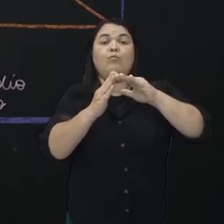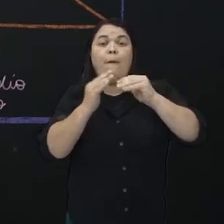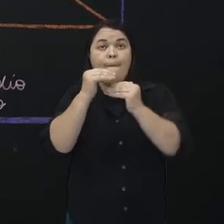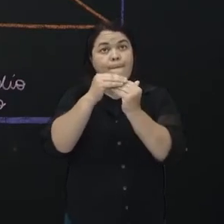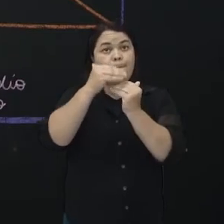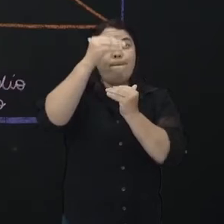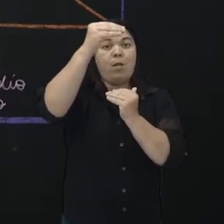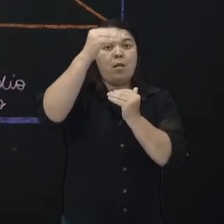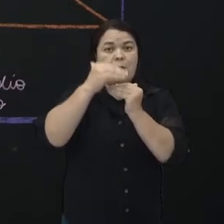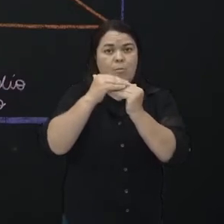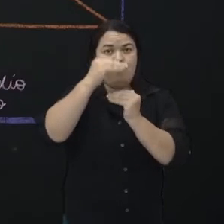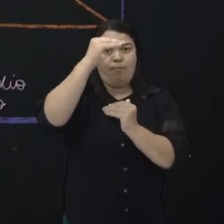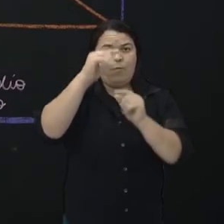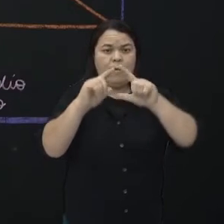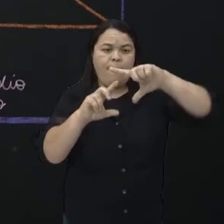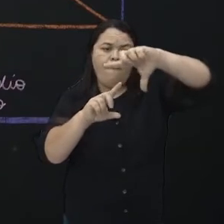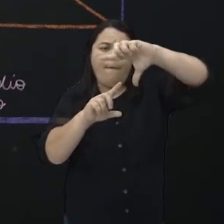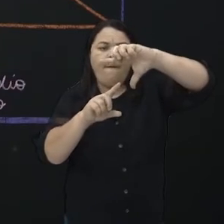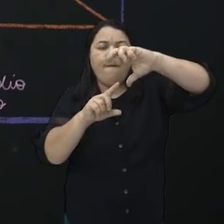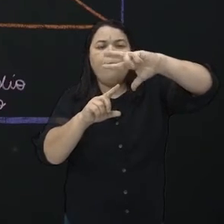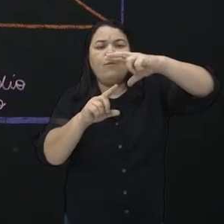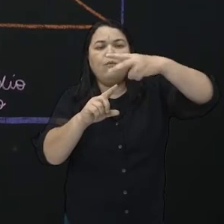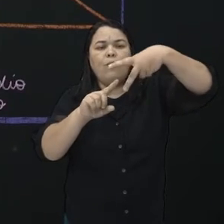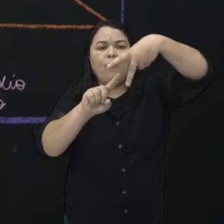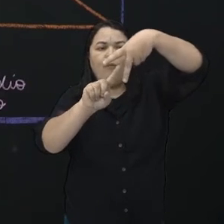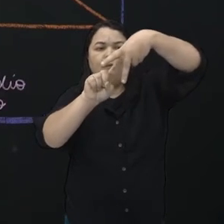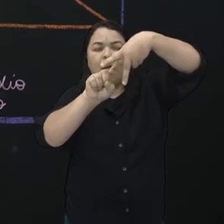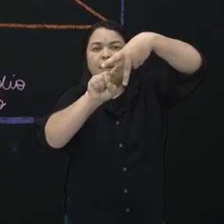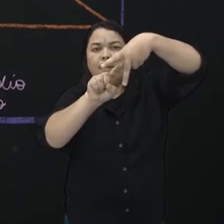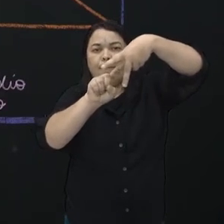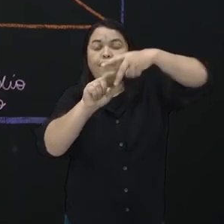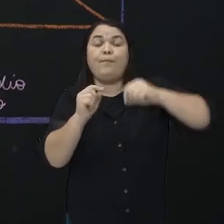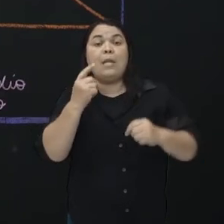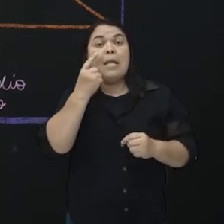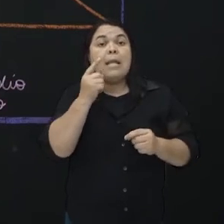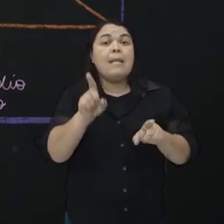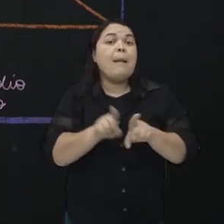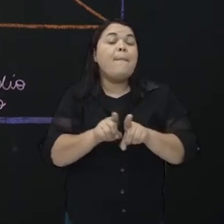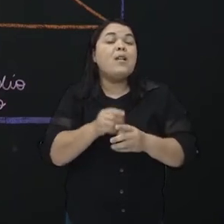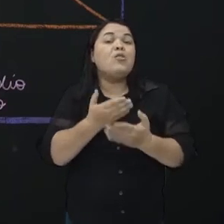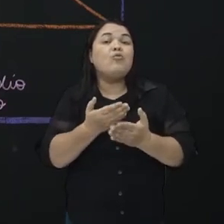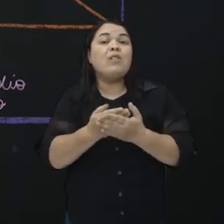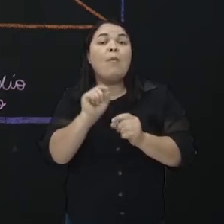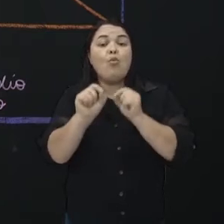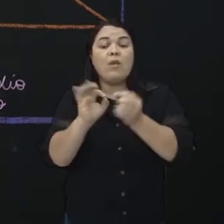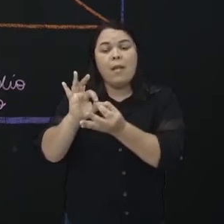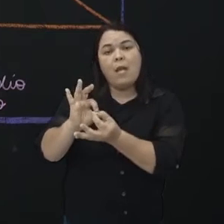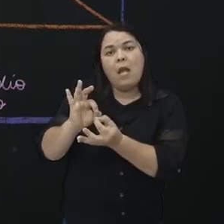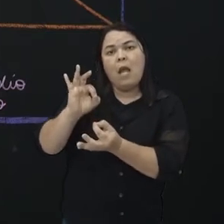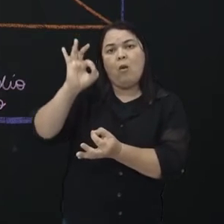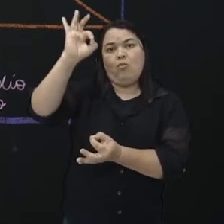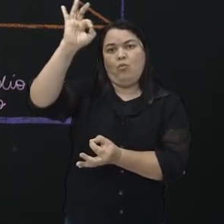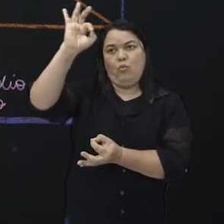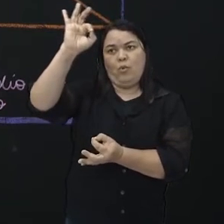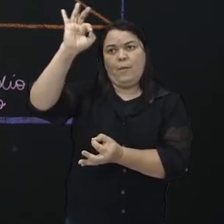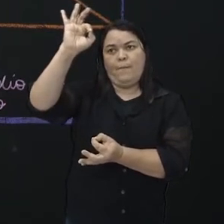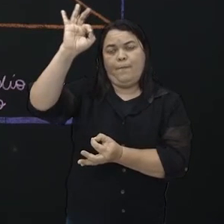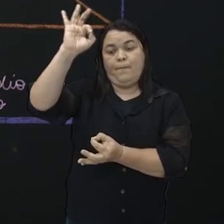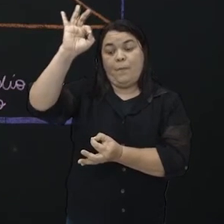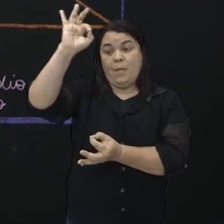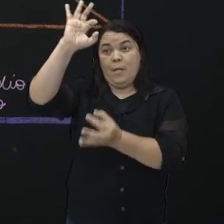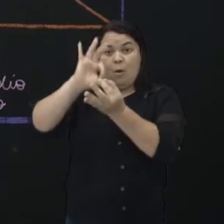qualquer um dos vértices desse triângulo e chega no lado oposto a esse vértice. Isso quer dizer, ela sai de um